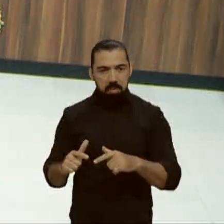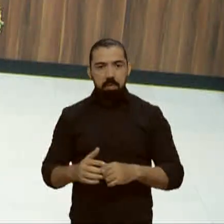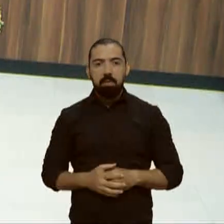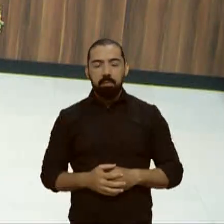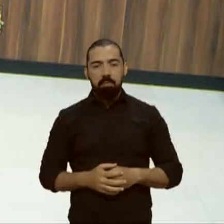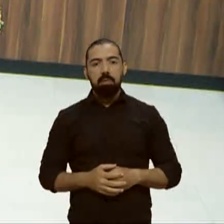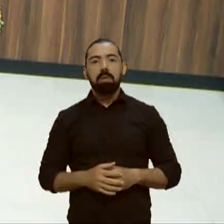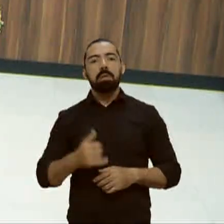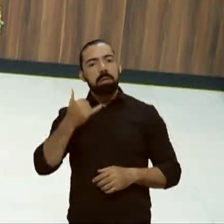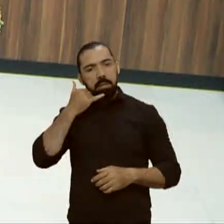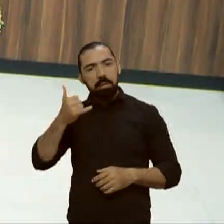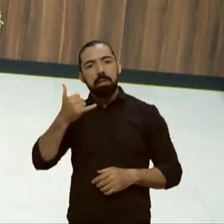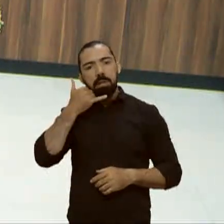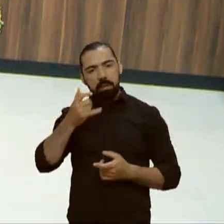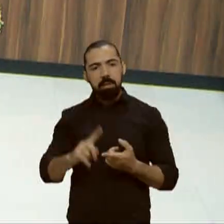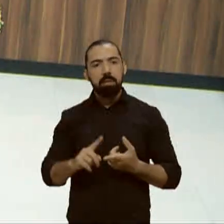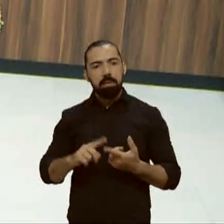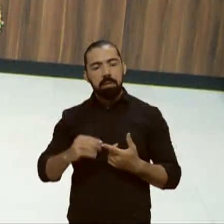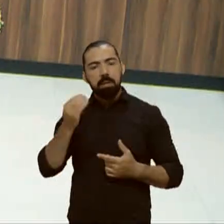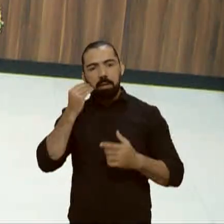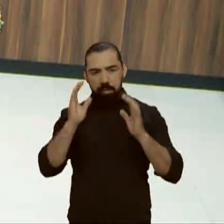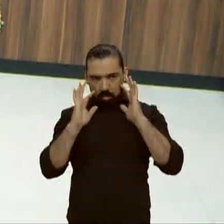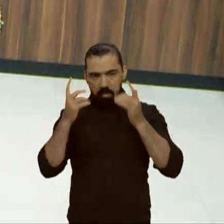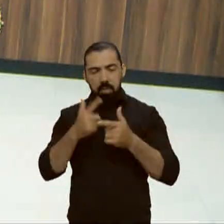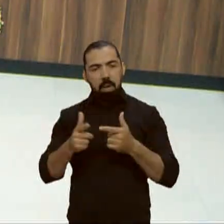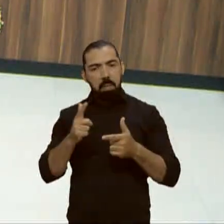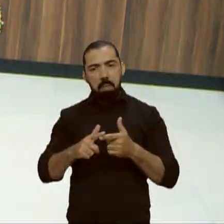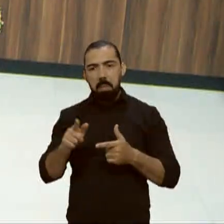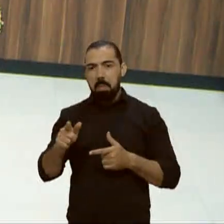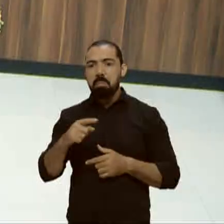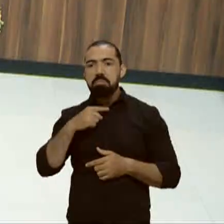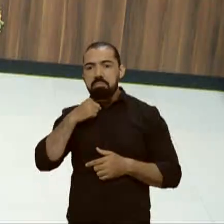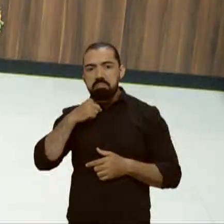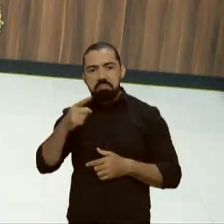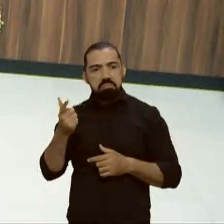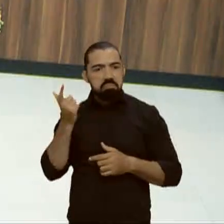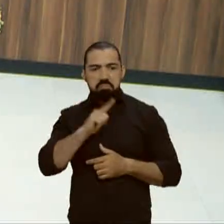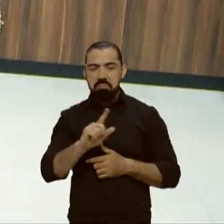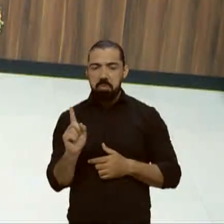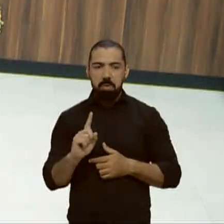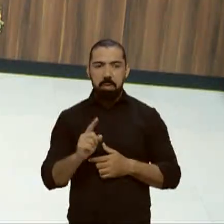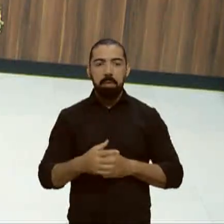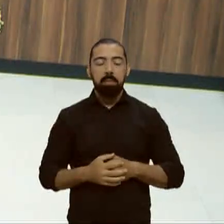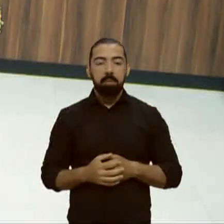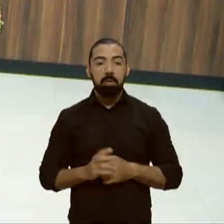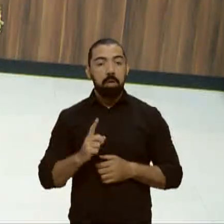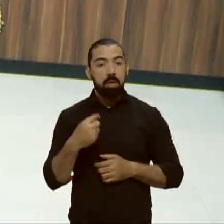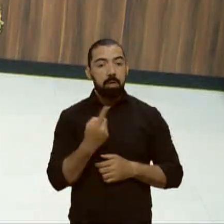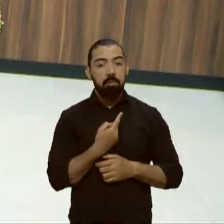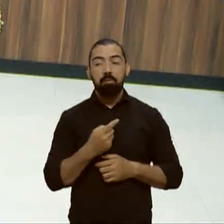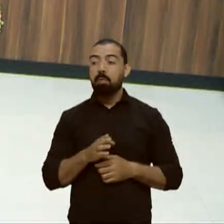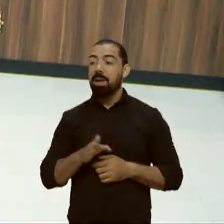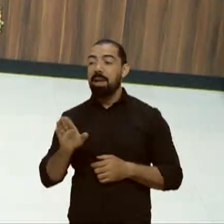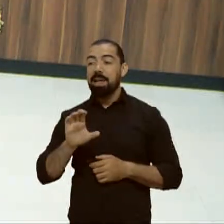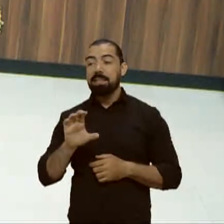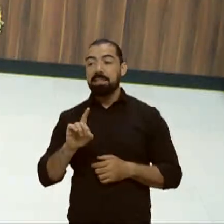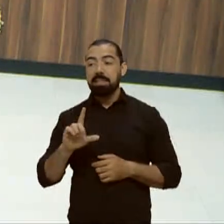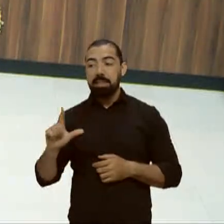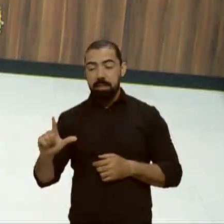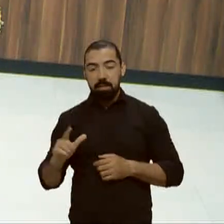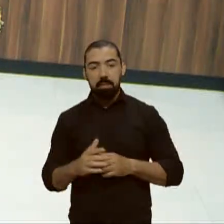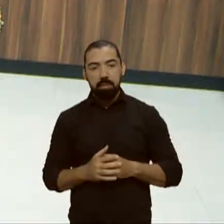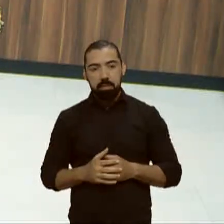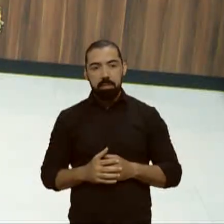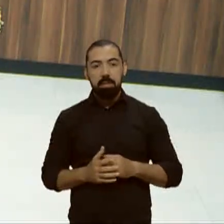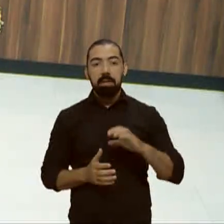inúmeras ligações tentando resolver esse problema e não conseguimos. Aí a gente procurou o CDL